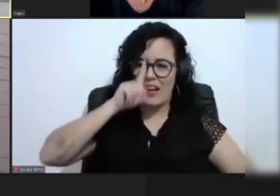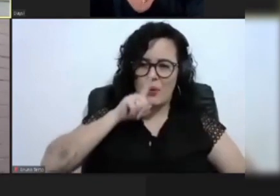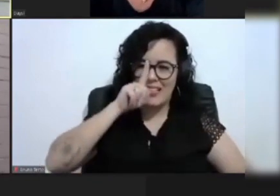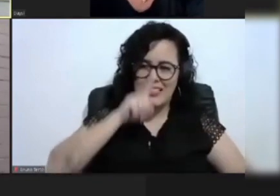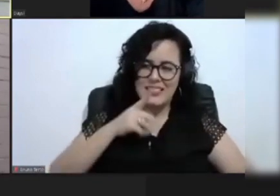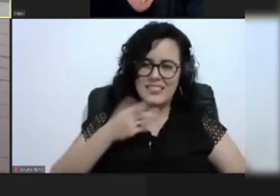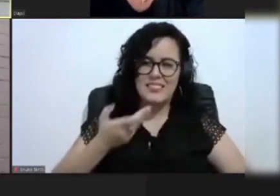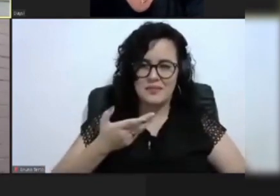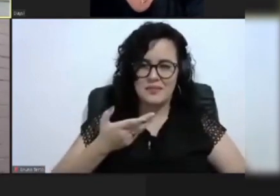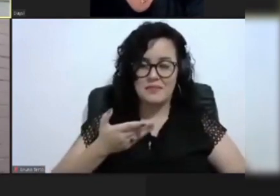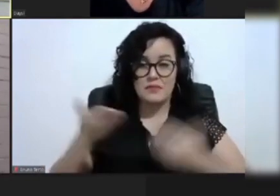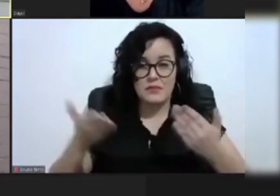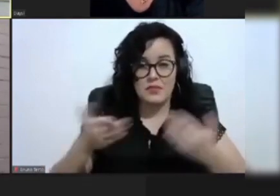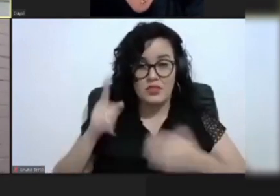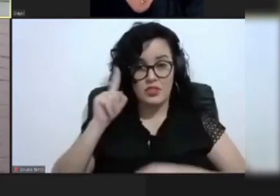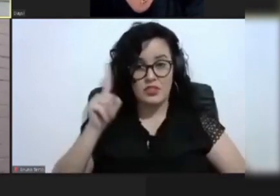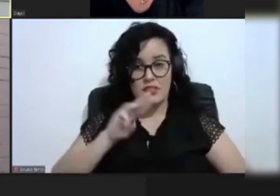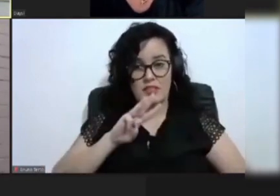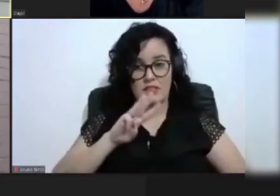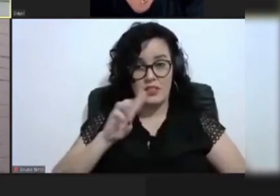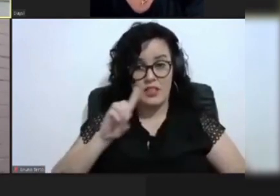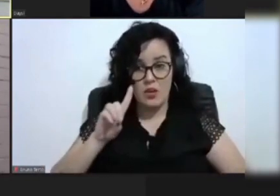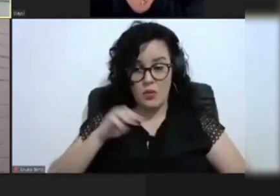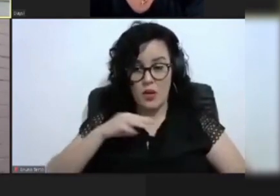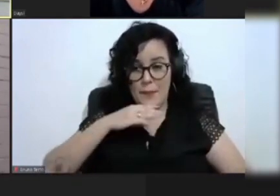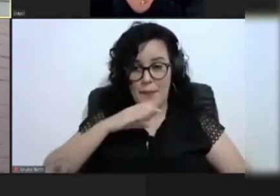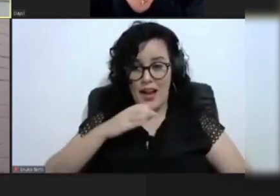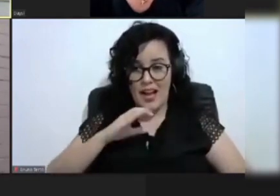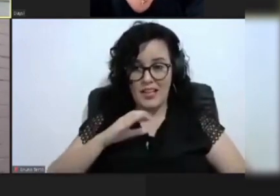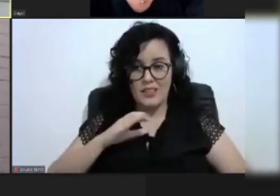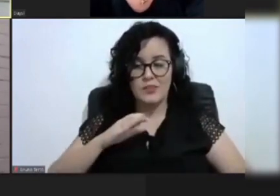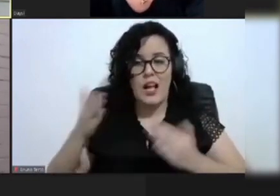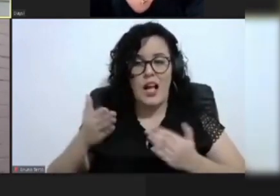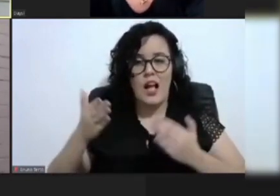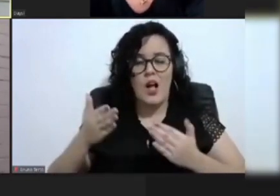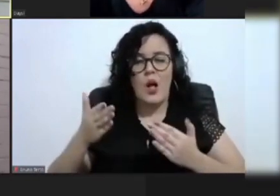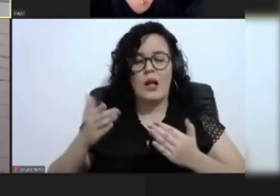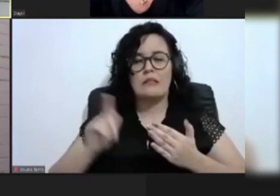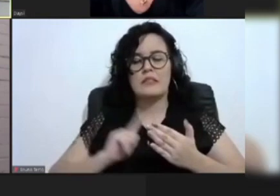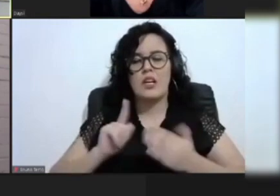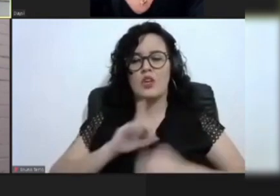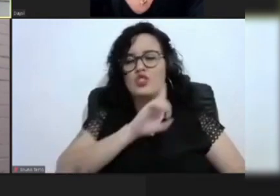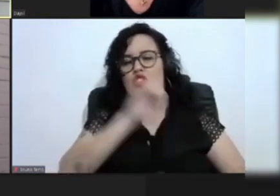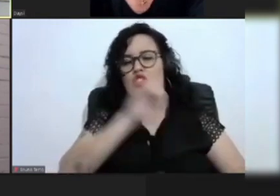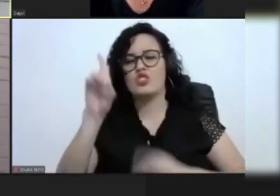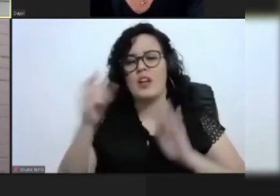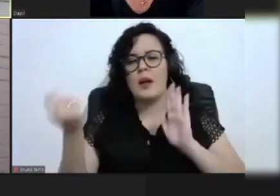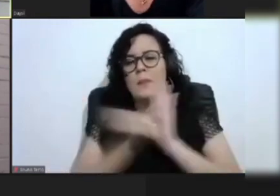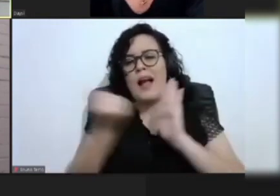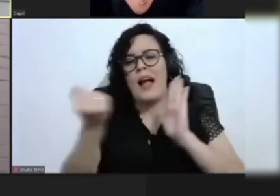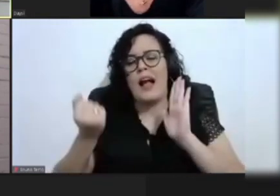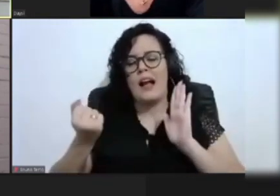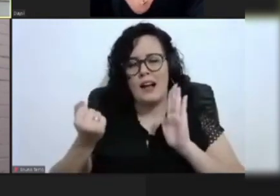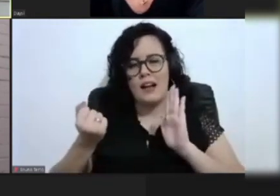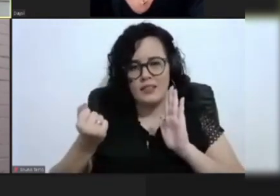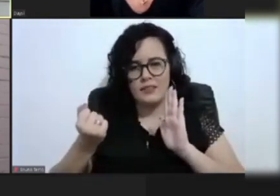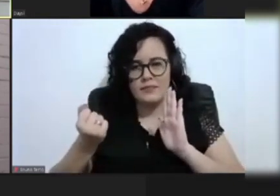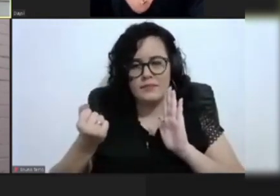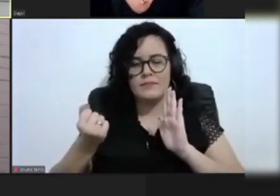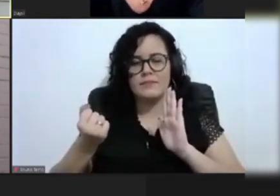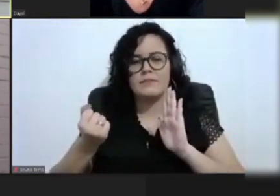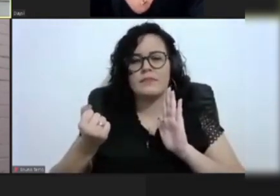31 de março, né? Comemorando, de uma certa forma,